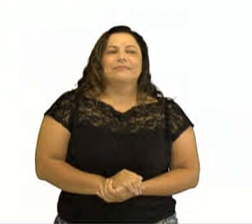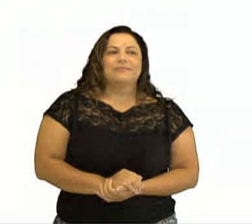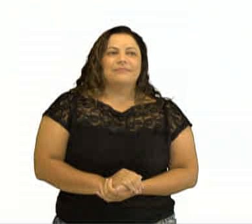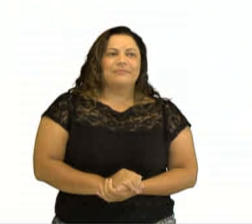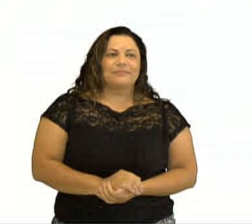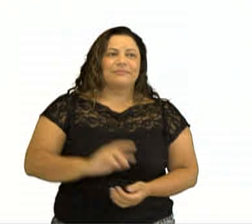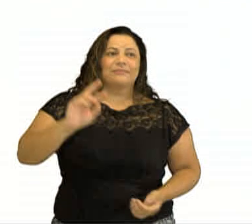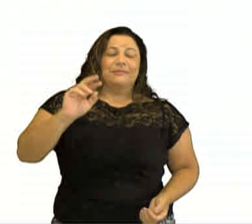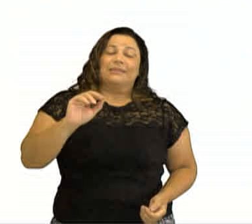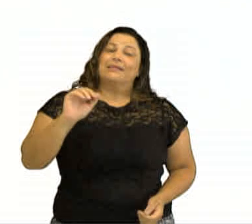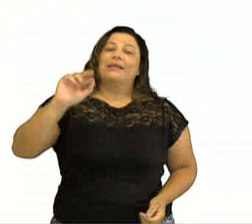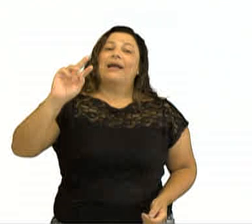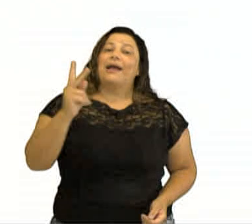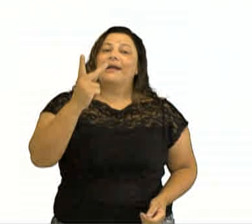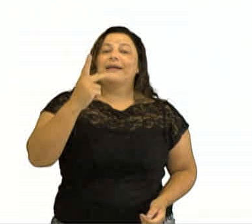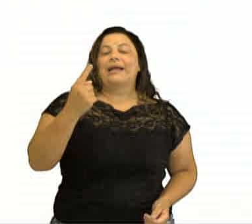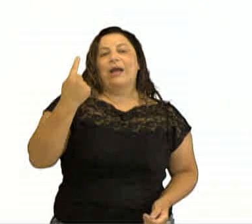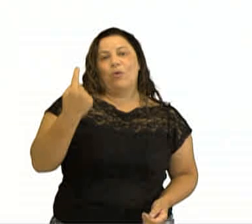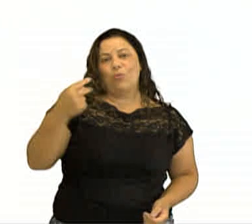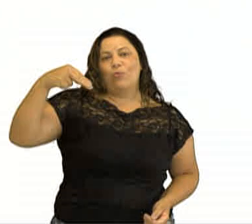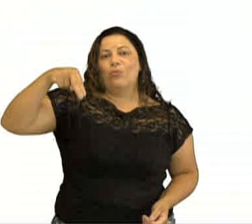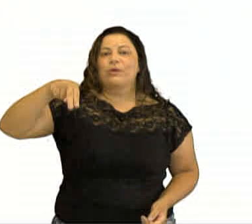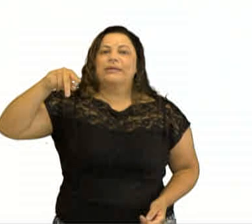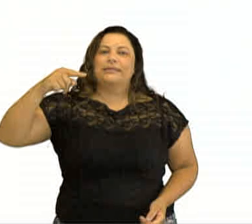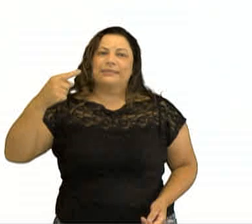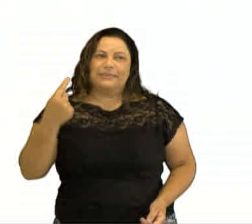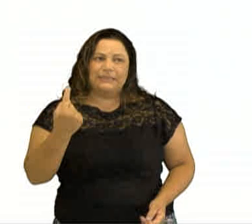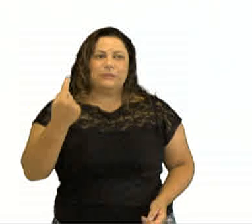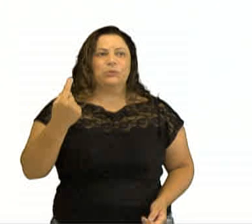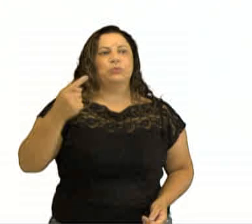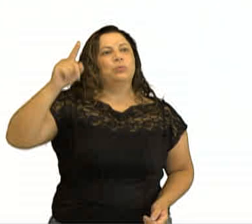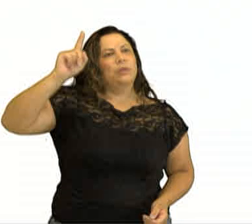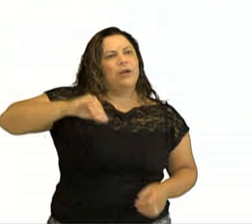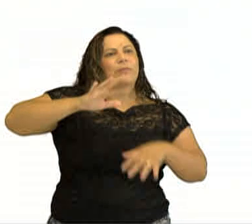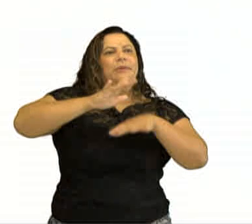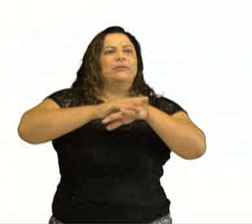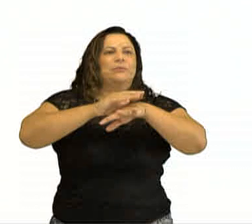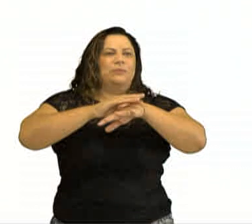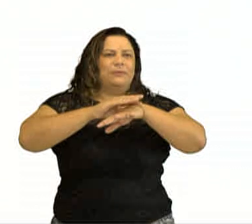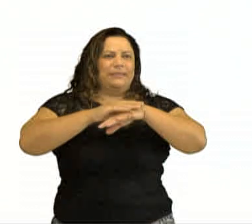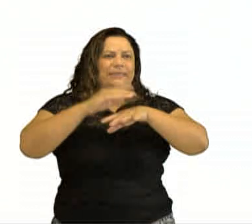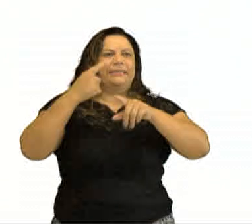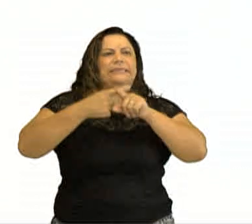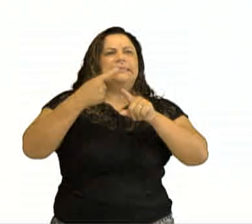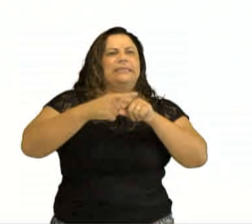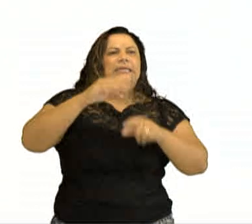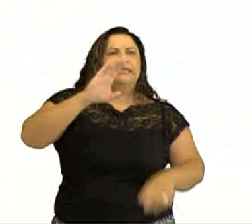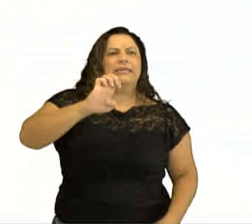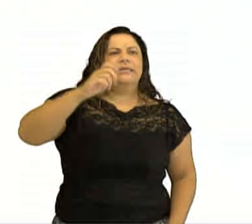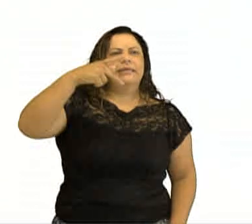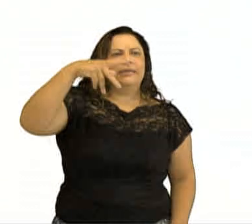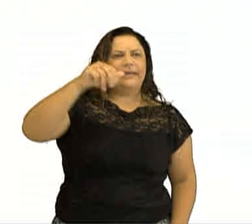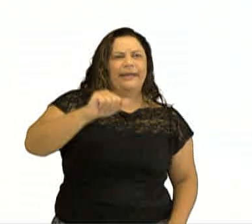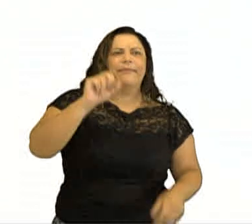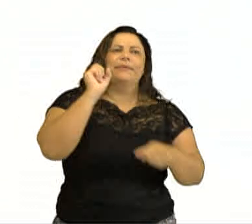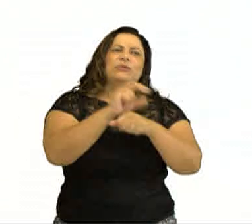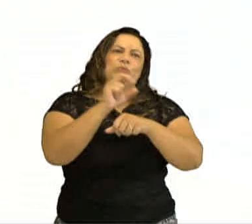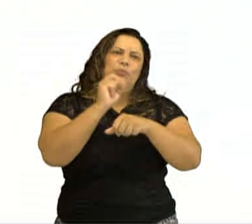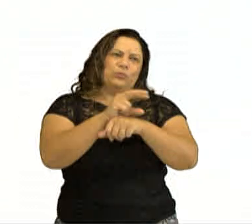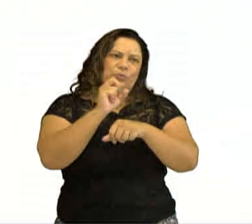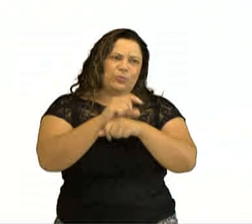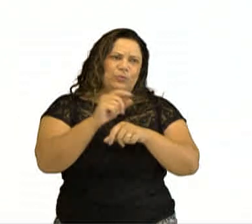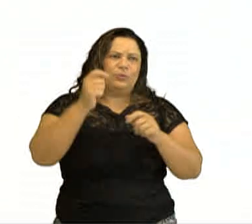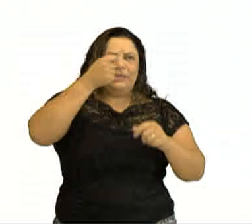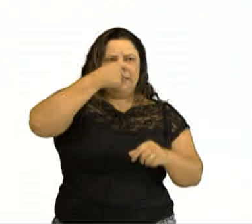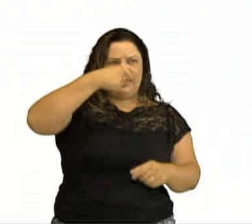A H1N1 é uma doença causada por uma cepa do vírus influenza A. Diante da gravidade da doença, todos